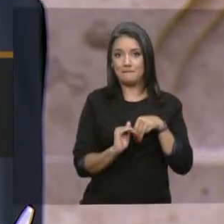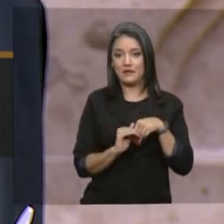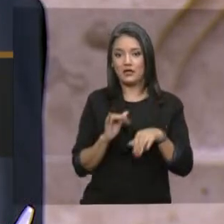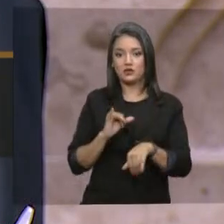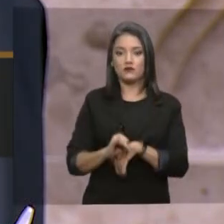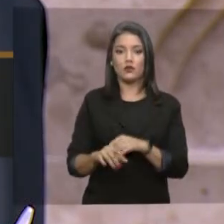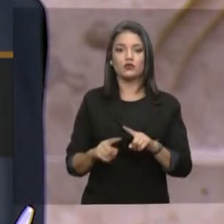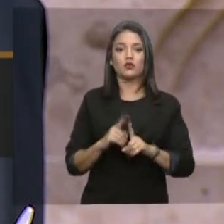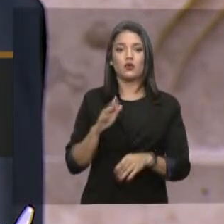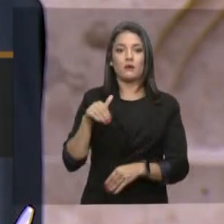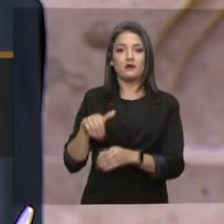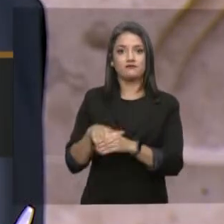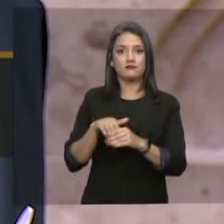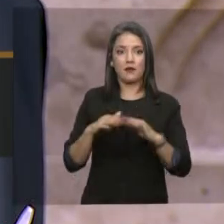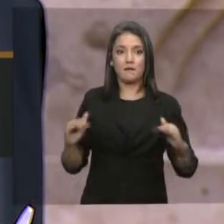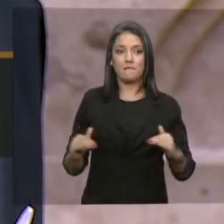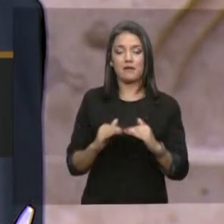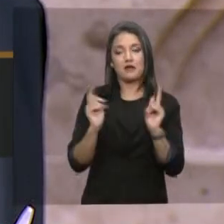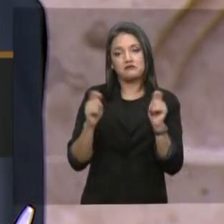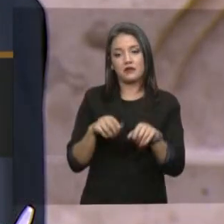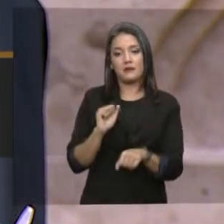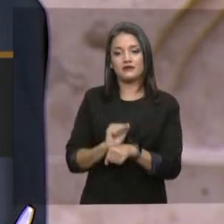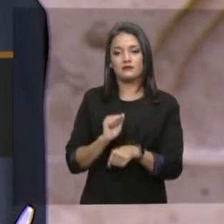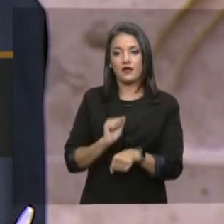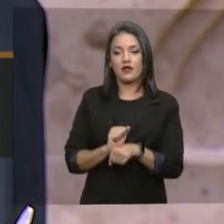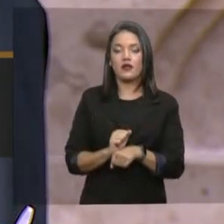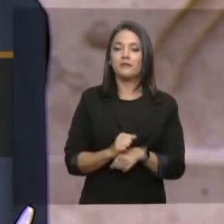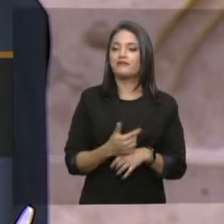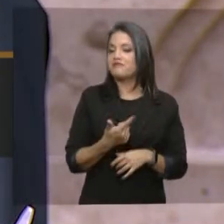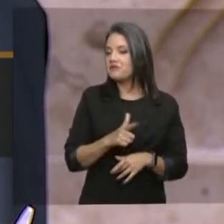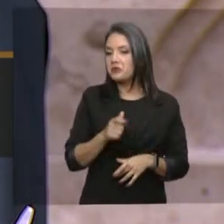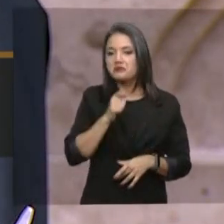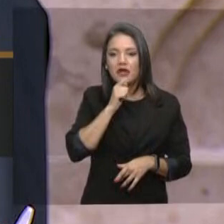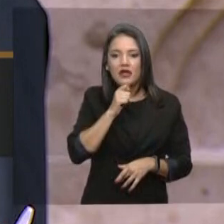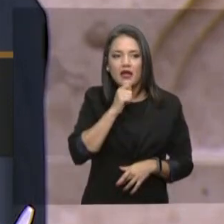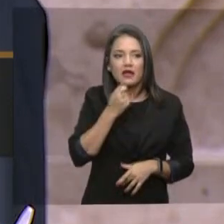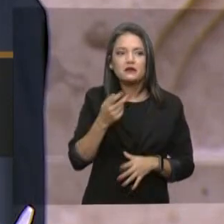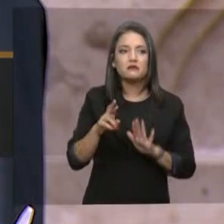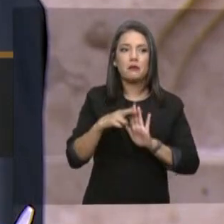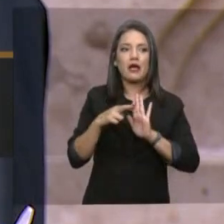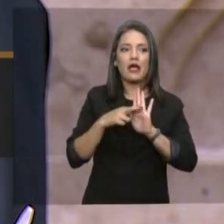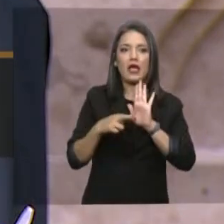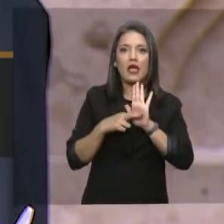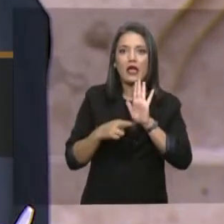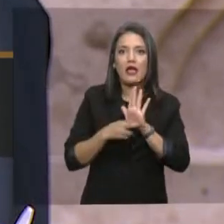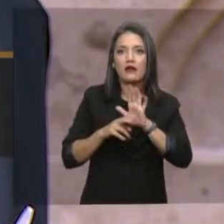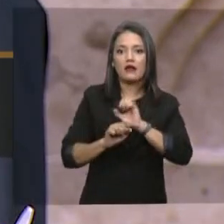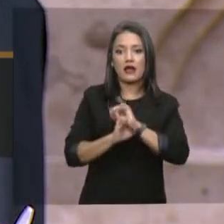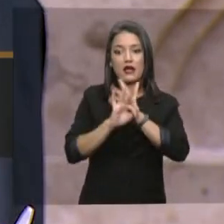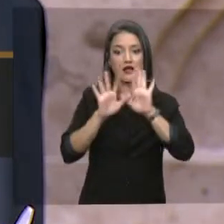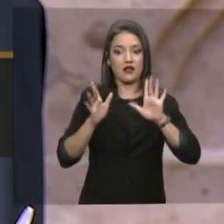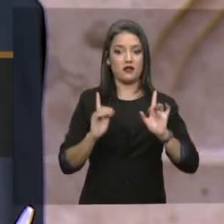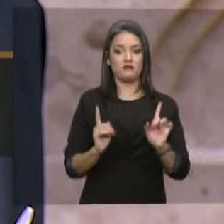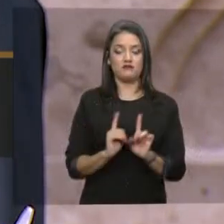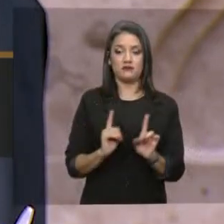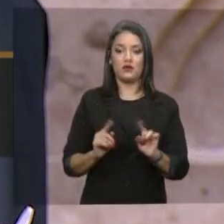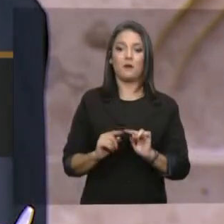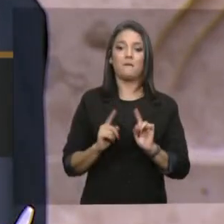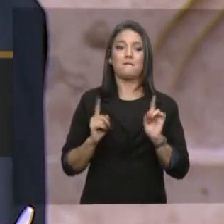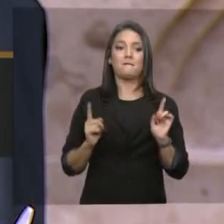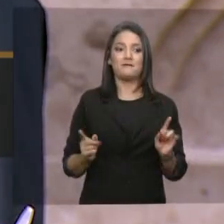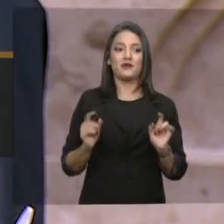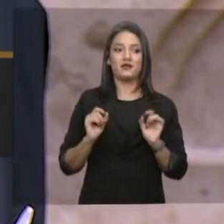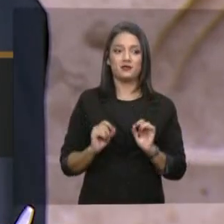de empate superável, inexiste, por ora, norma regimental expressa a esse respeito. mas nada impede